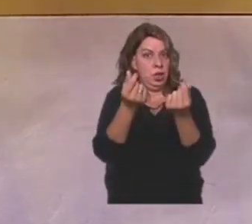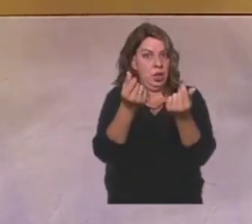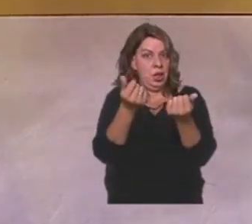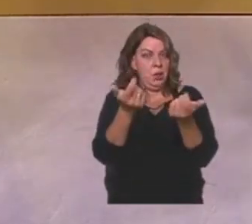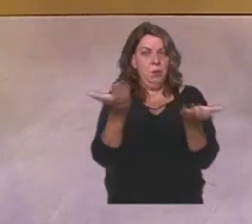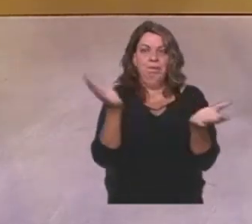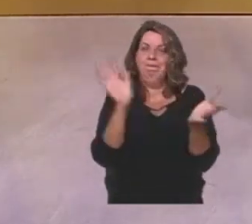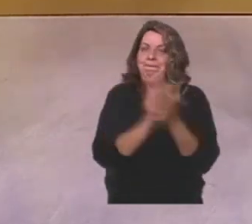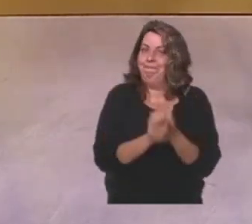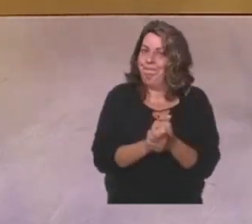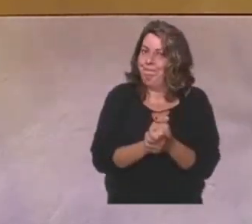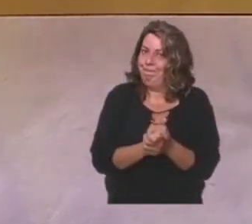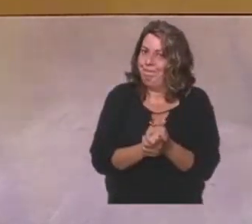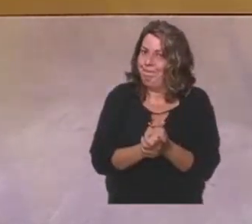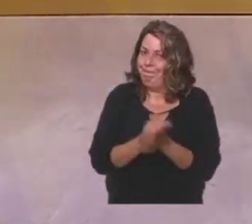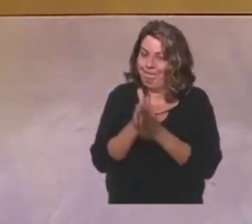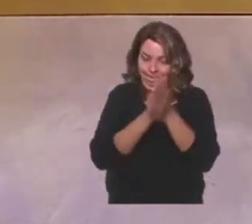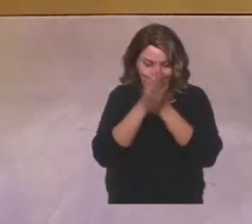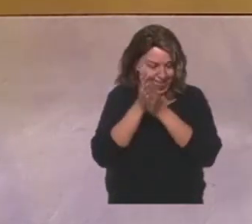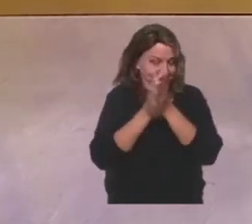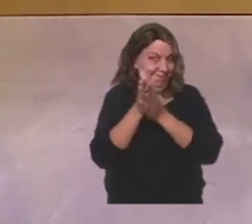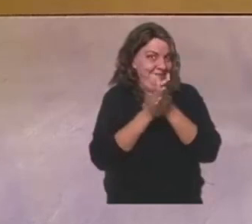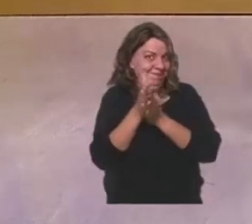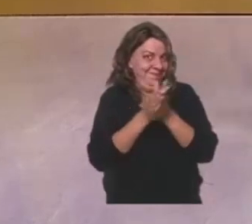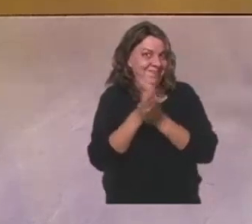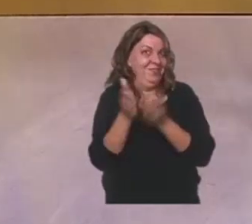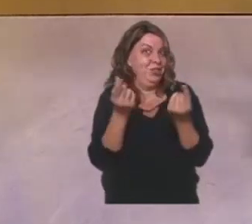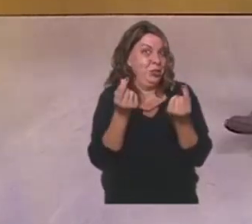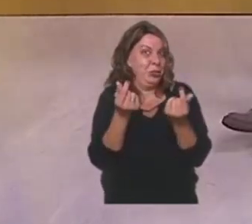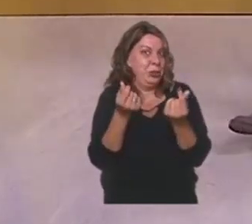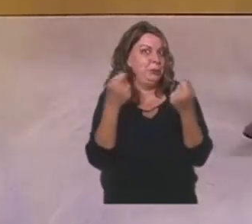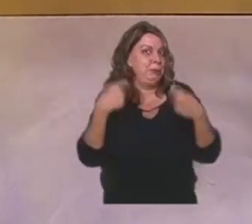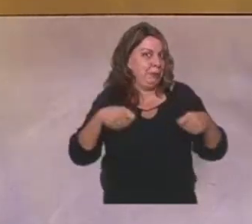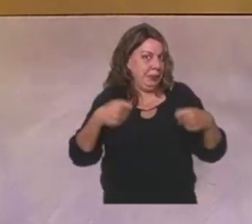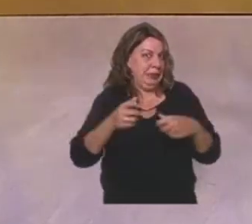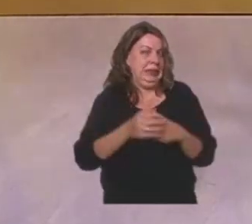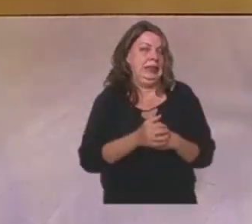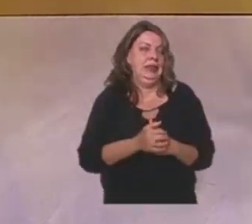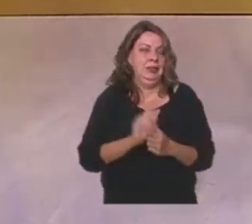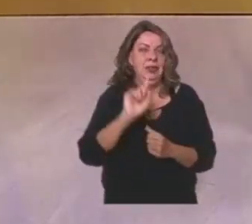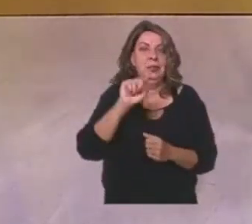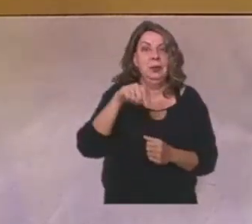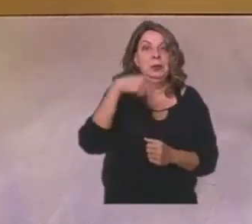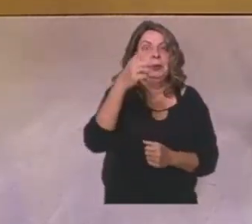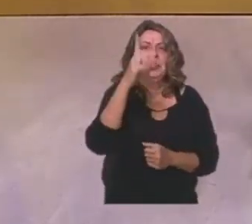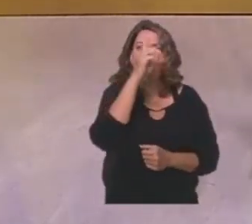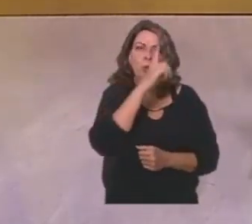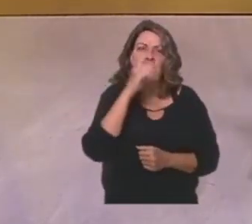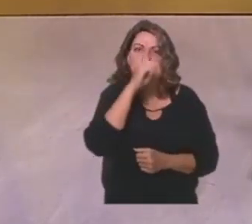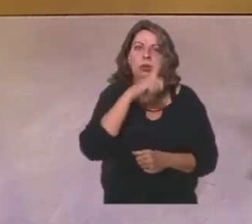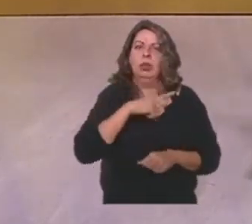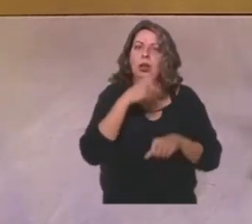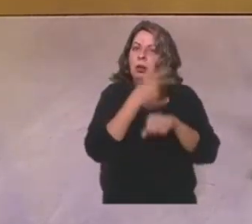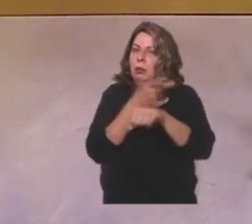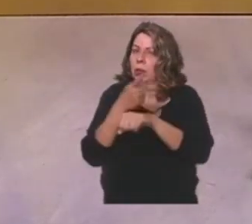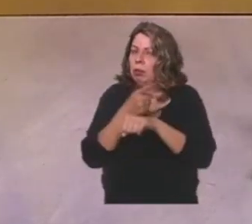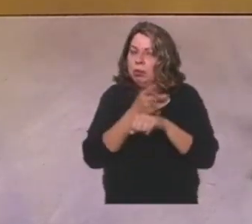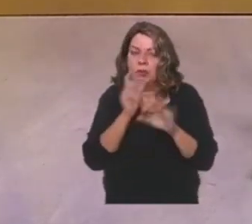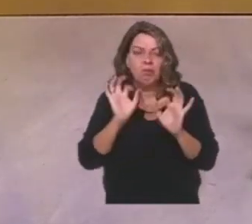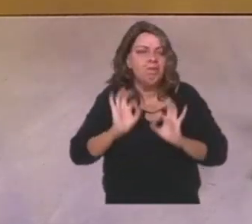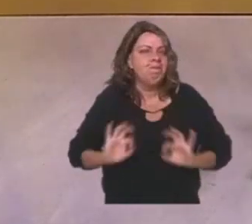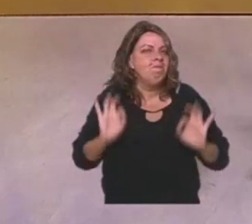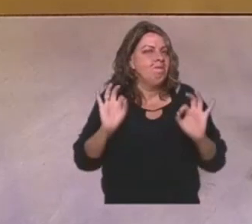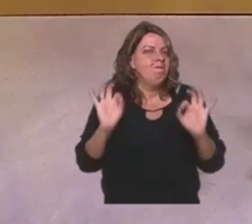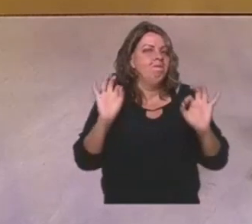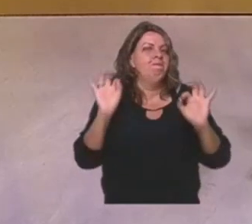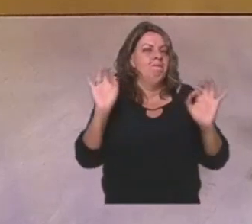bolso. Ah, menino, se é, né, meu amor? Então é o seguinte, próximo domingo tem premiação maravilhosa chegando